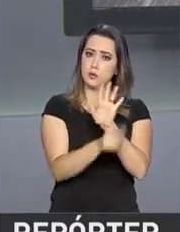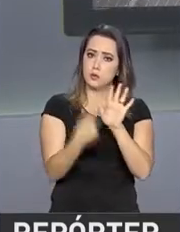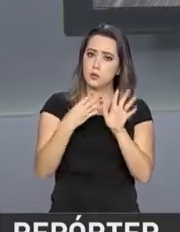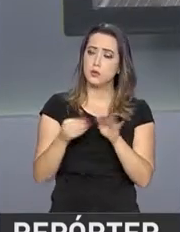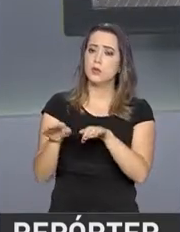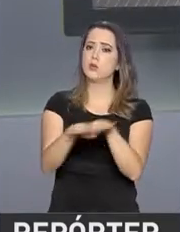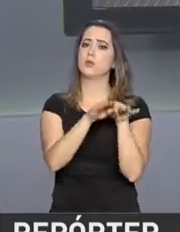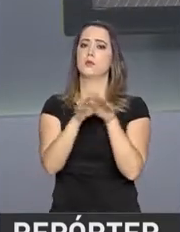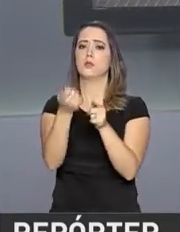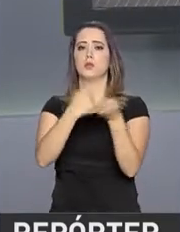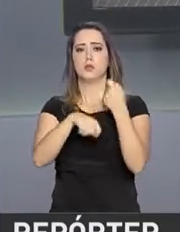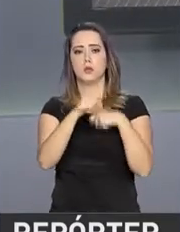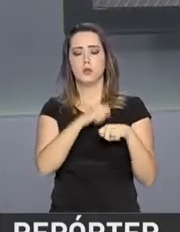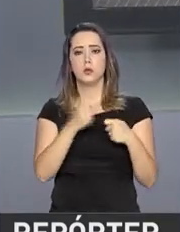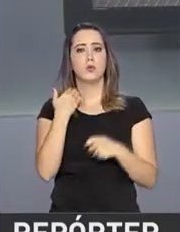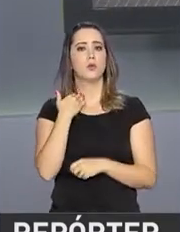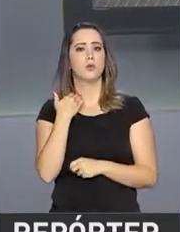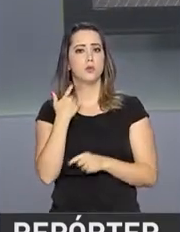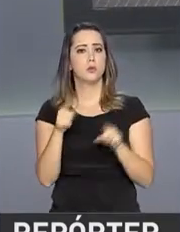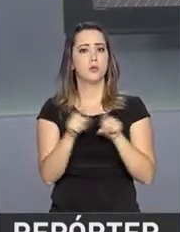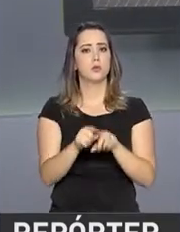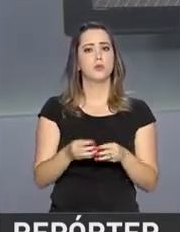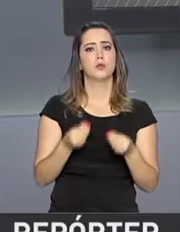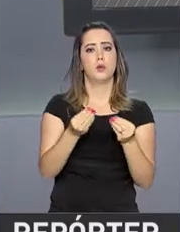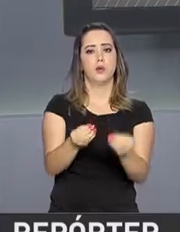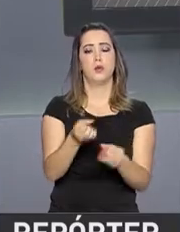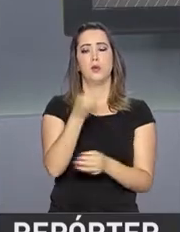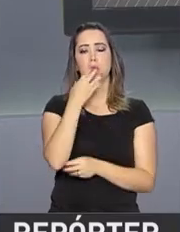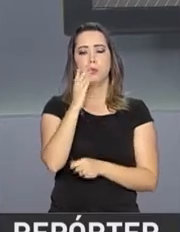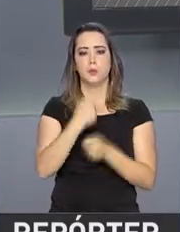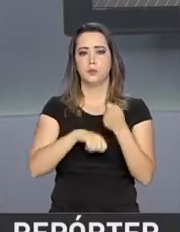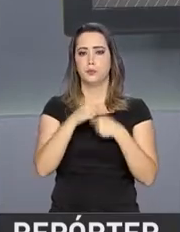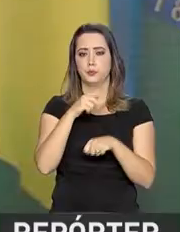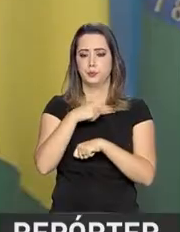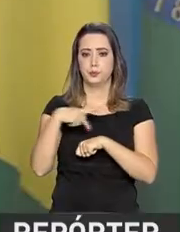sistema bancário e vai trazer benefícios para a economia do país.